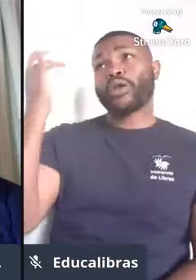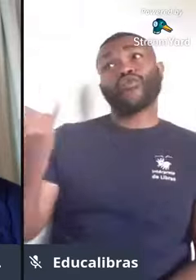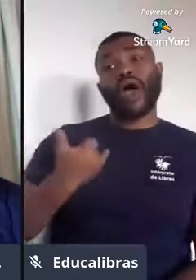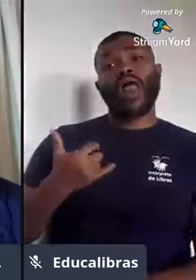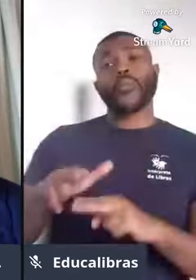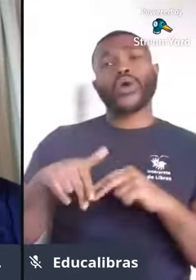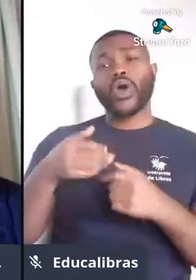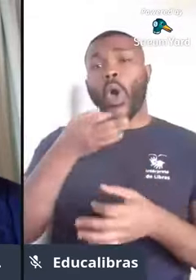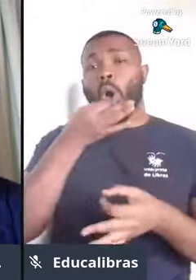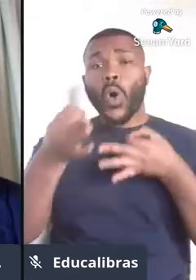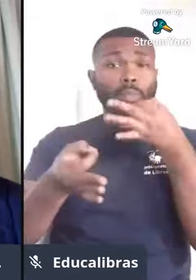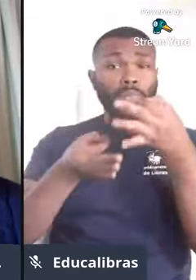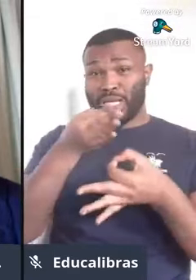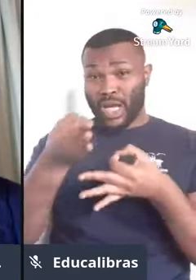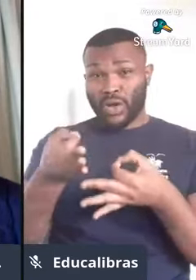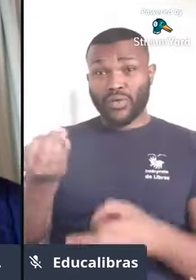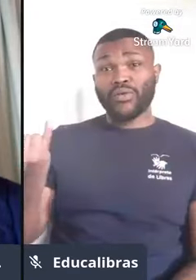não têm